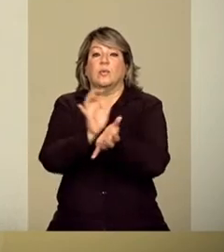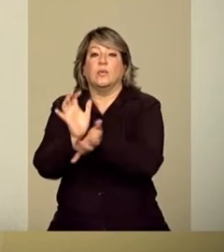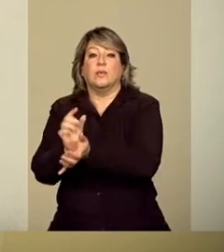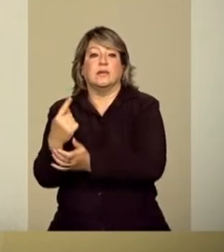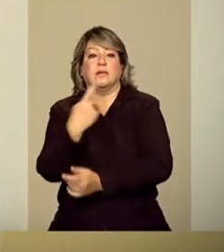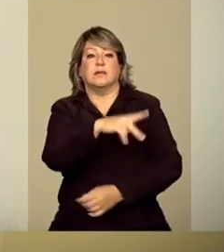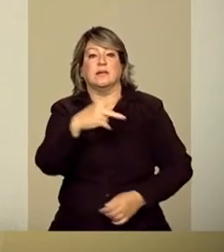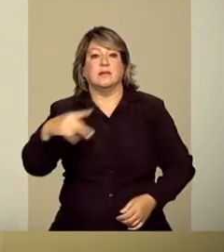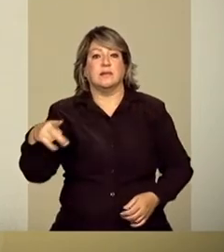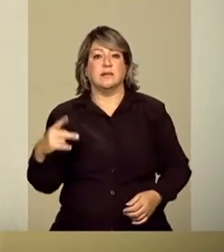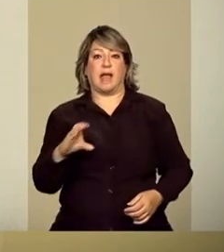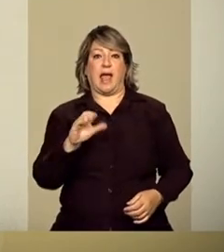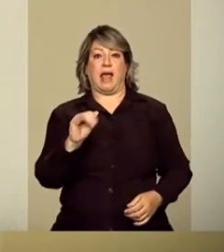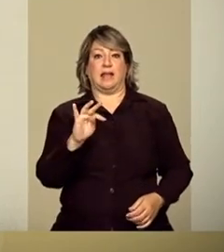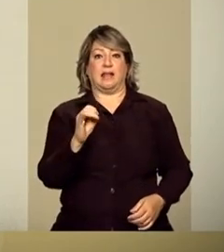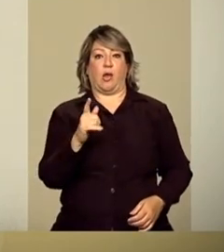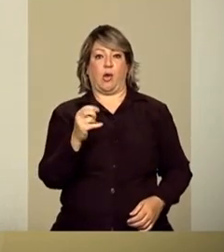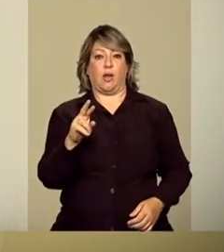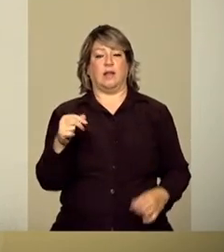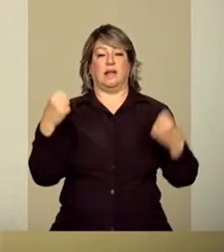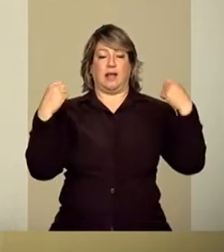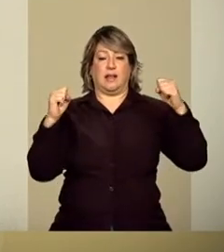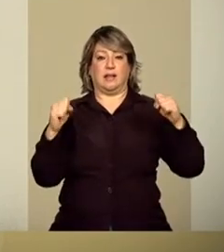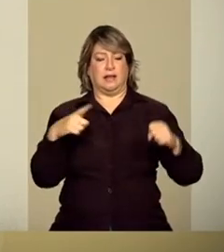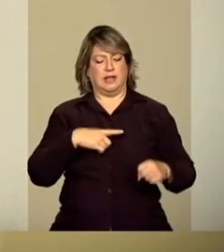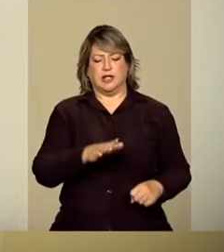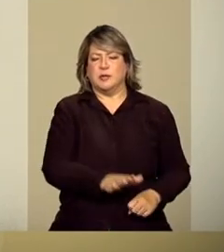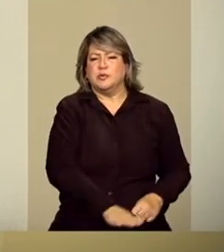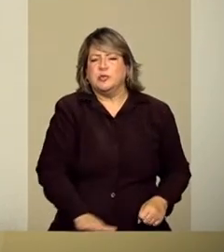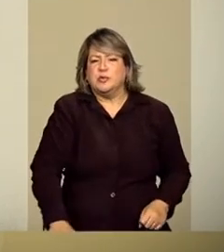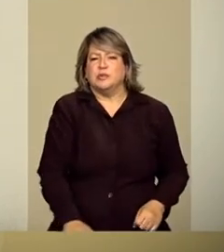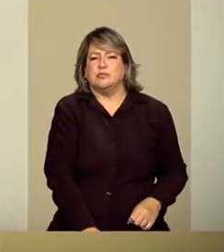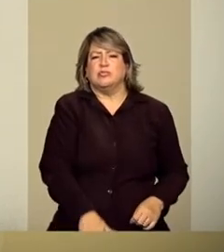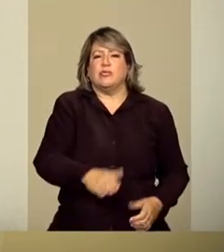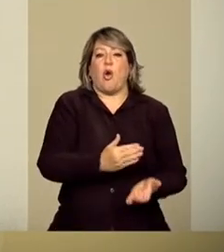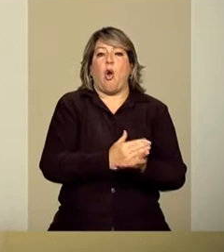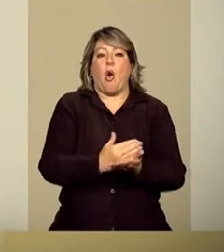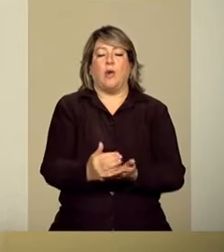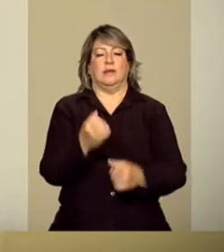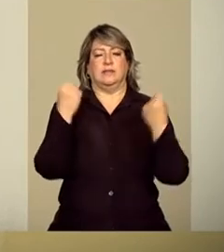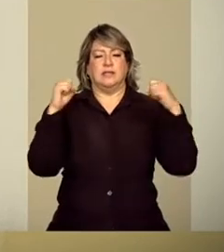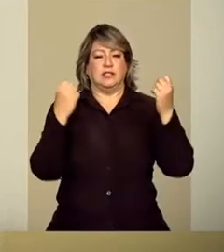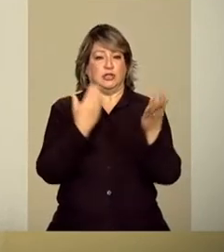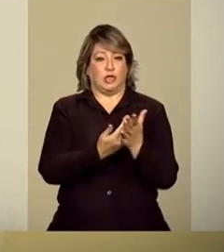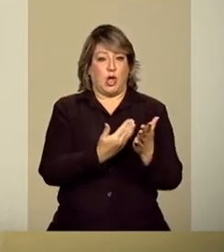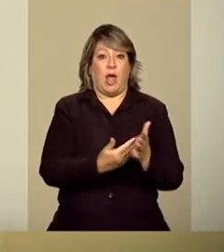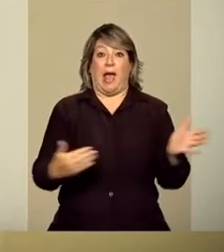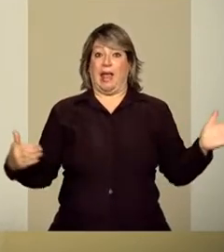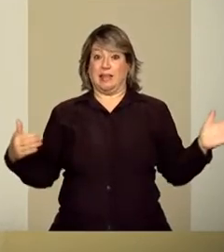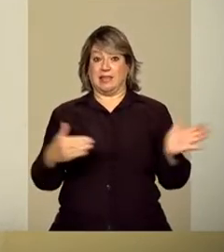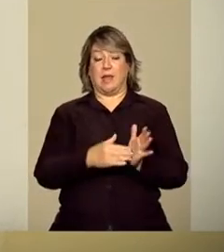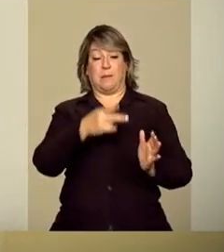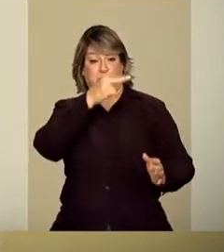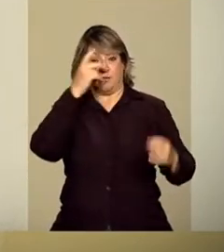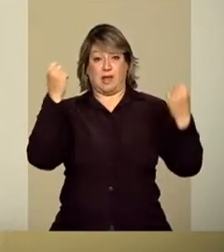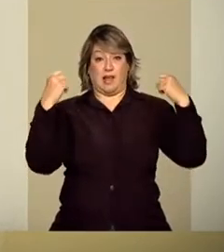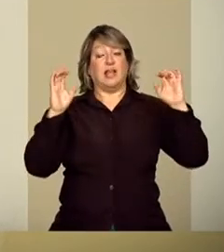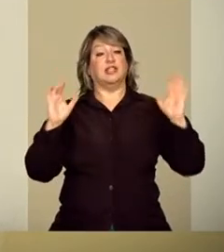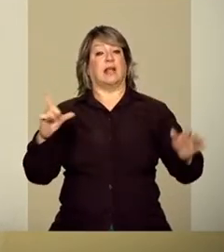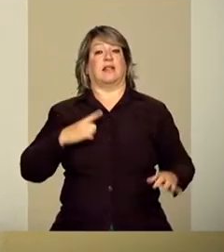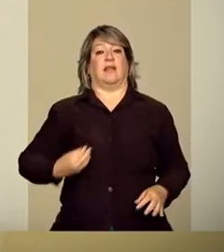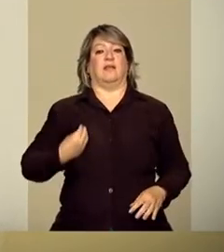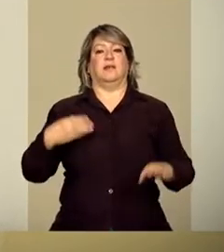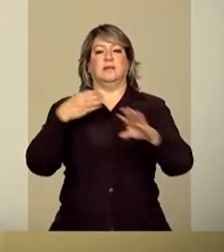atleta. E ela inclui desde os meninos, que estão começando no esporte escolar, até o atleta que já está participando